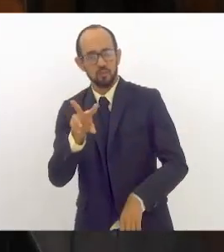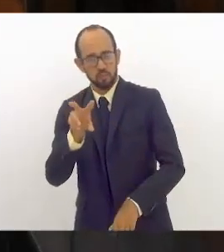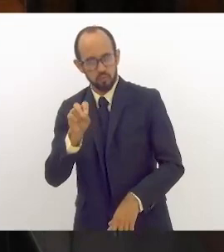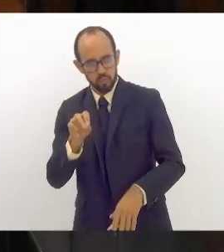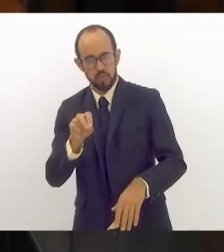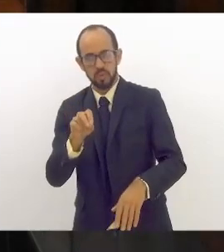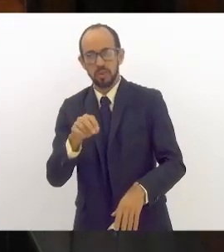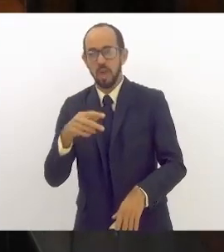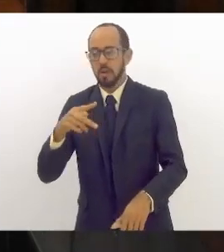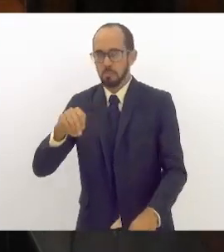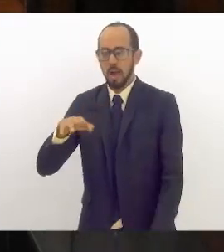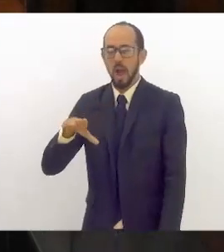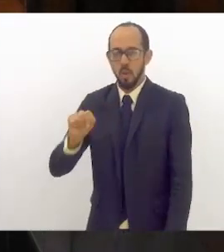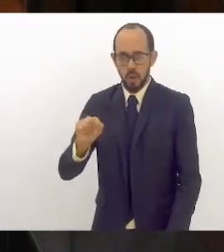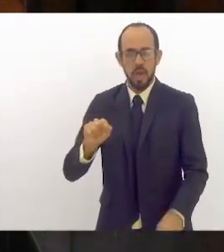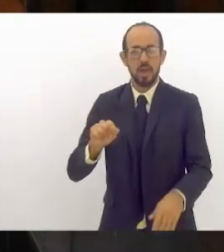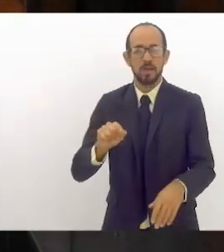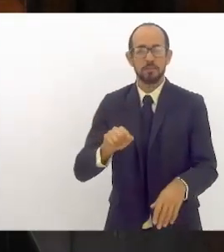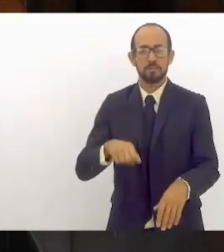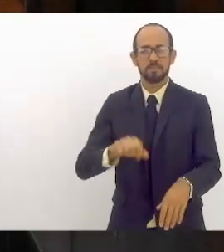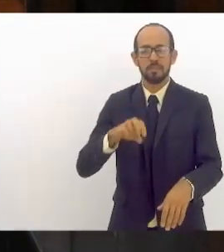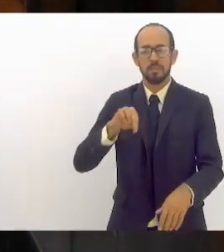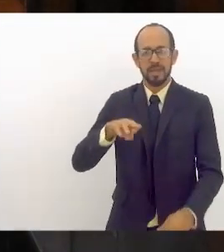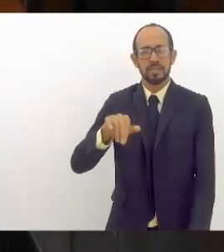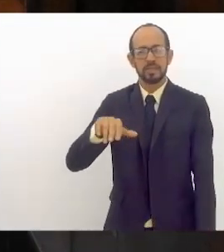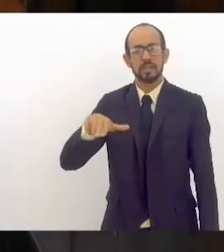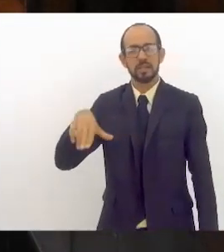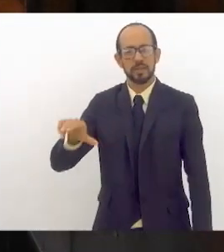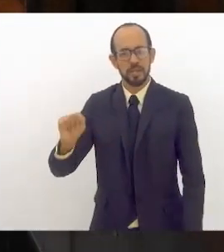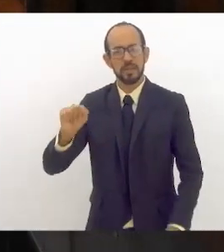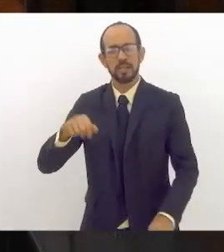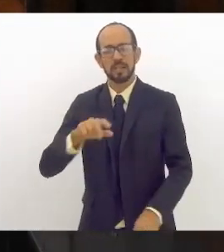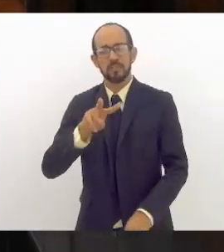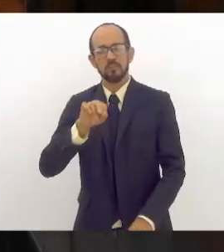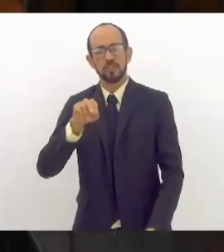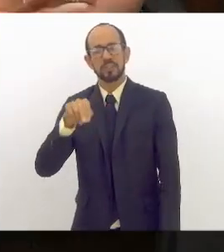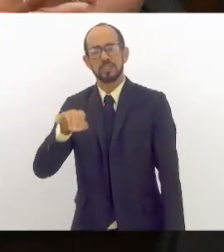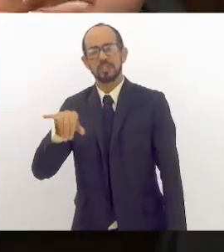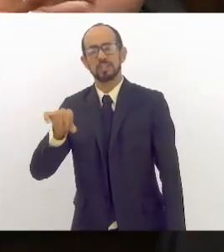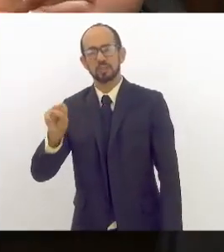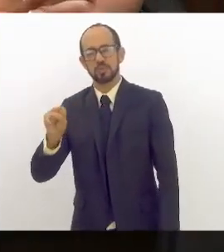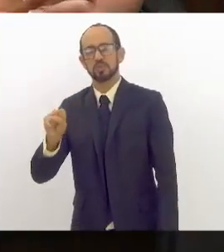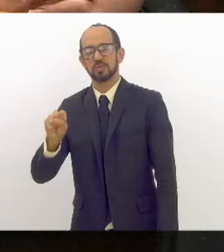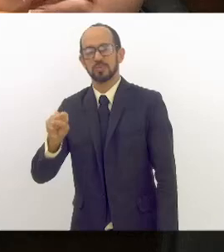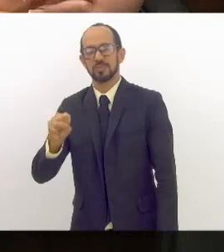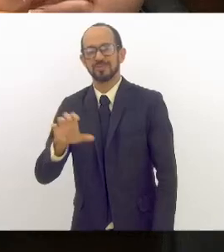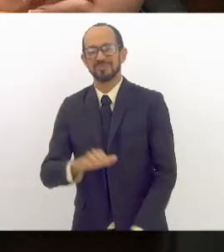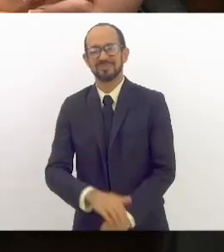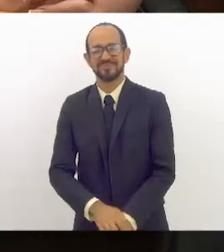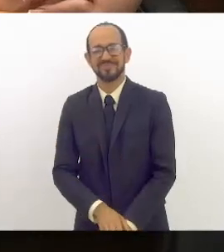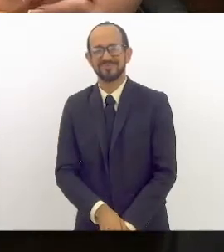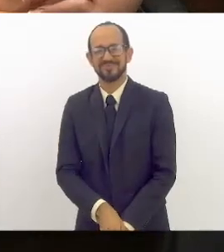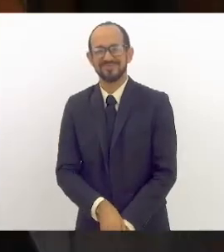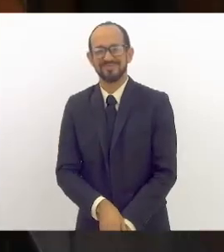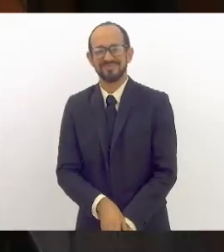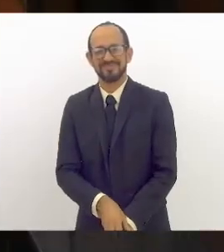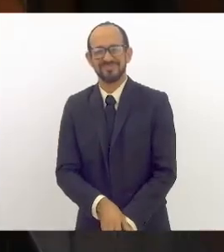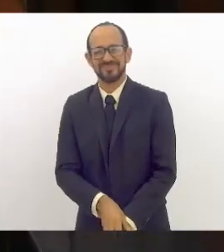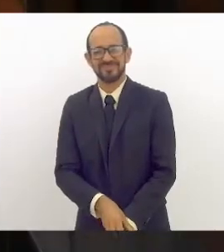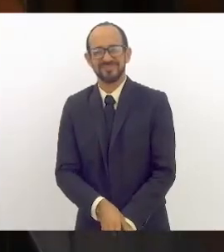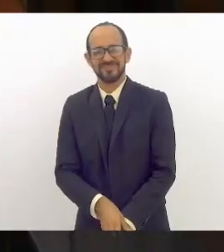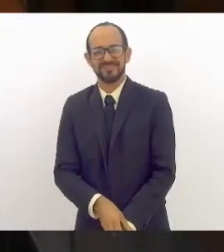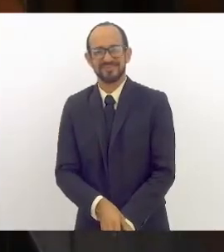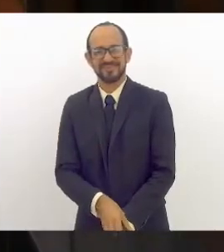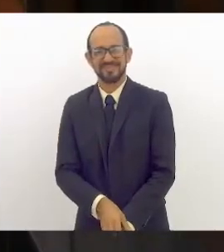Paula Black Mariana Loureiro Vinícius é acertei tá